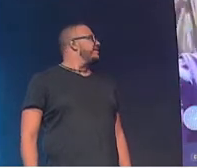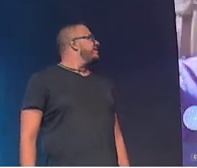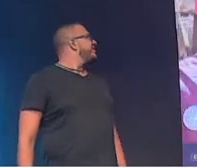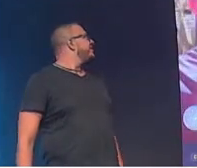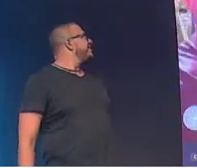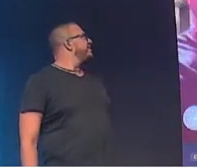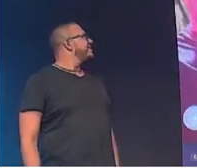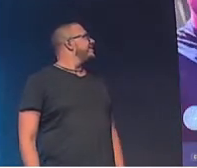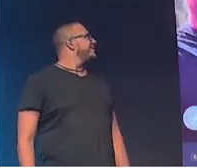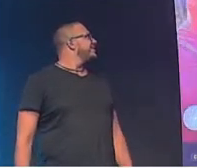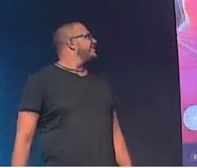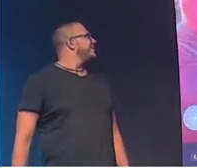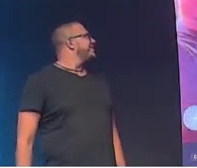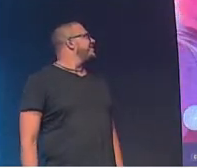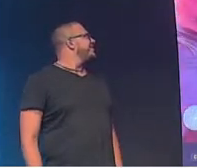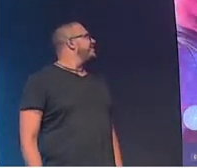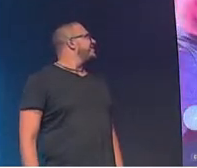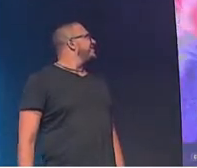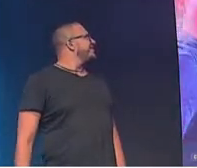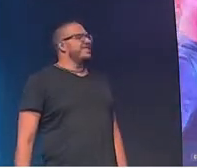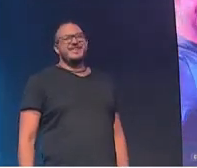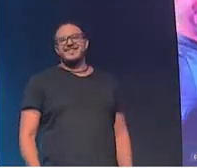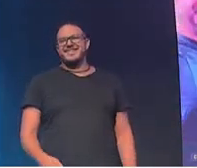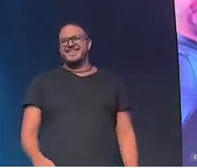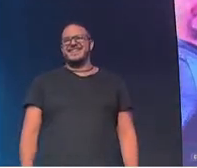Ó, vou andando e vou gravando aqui o vídeo.